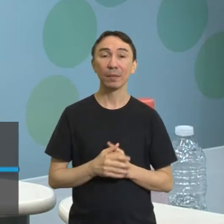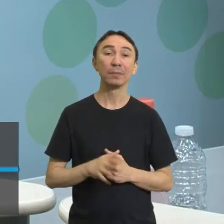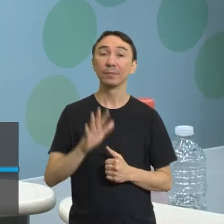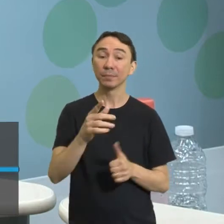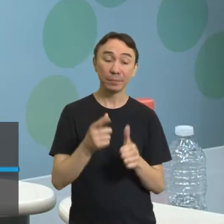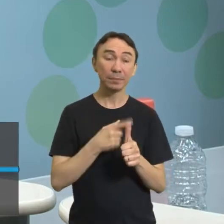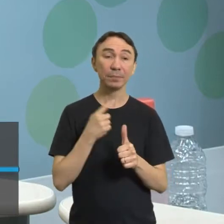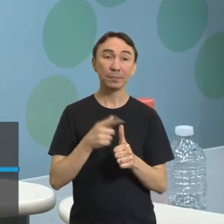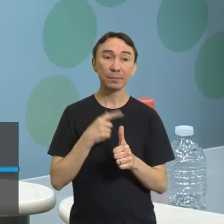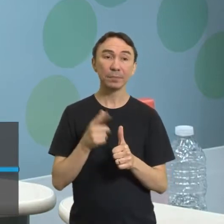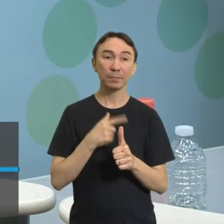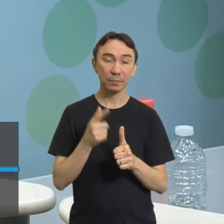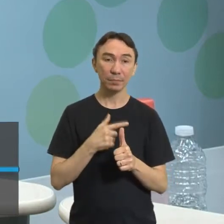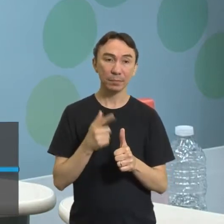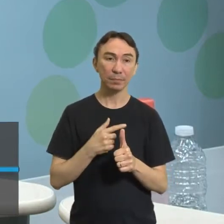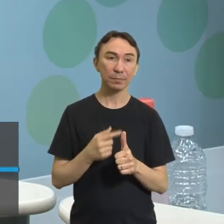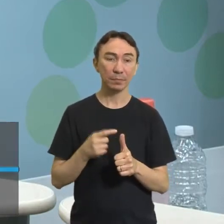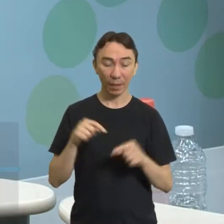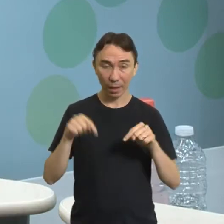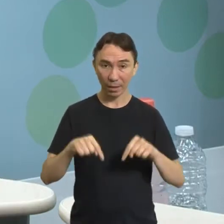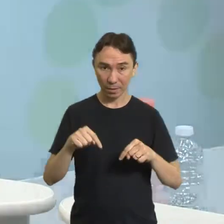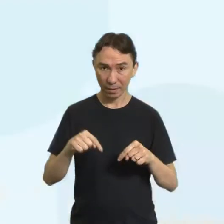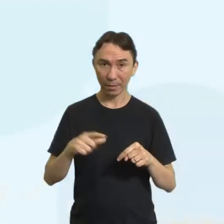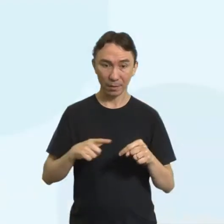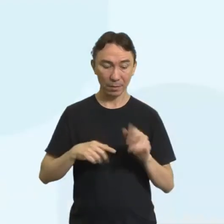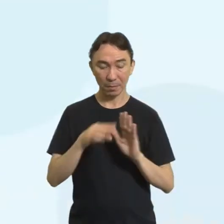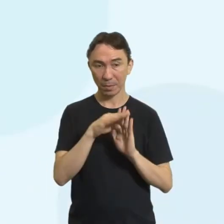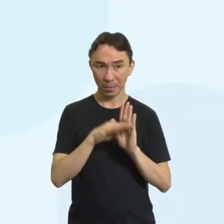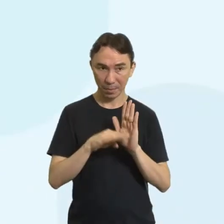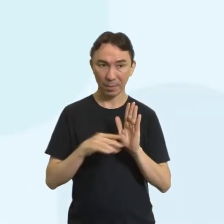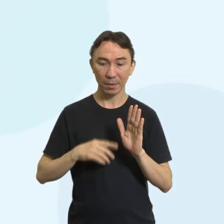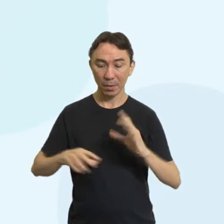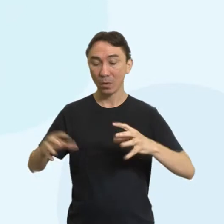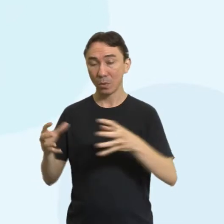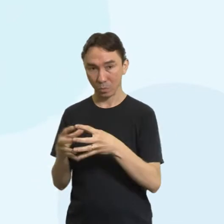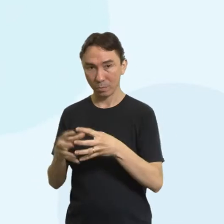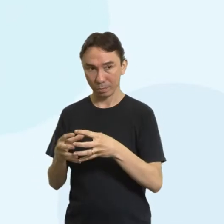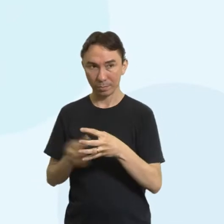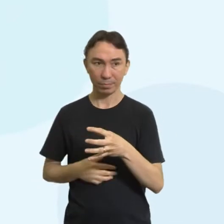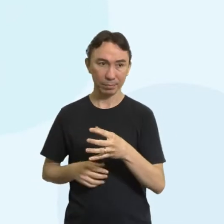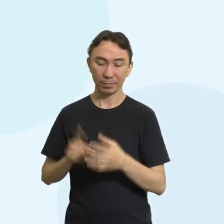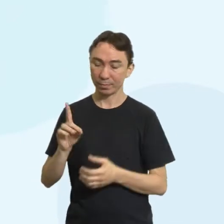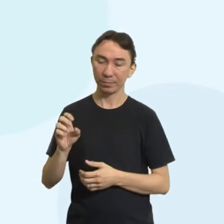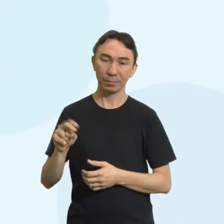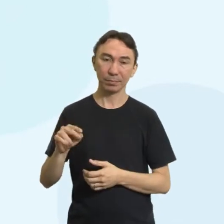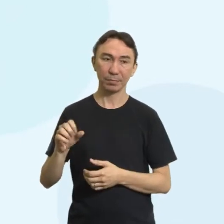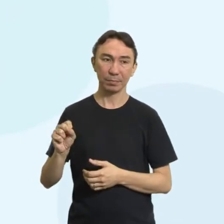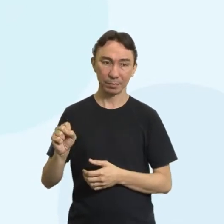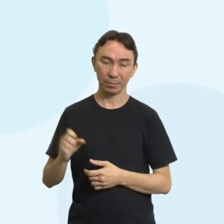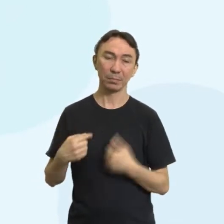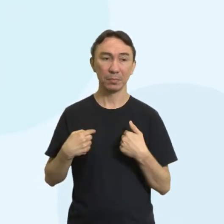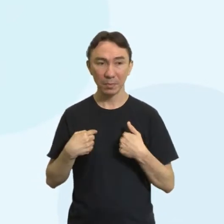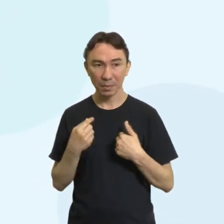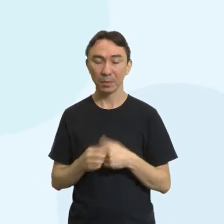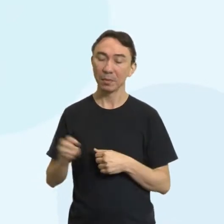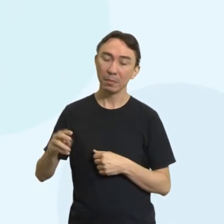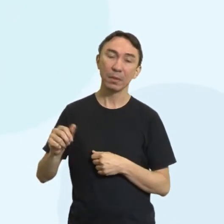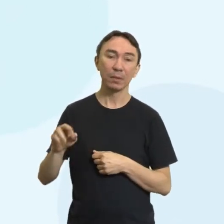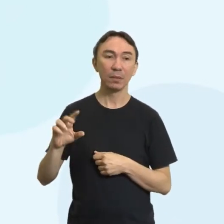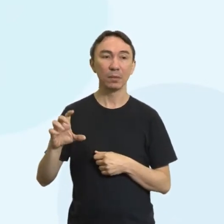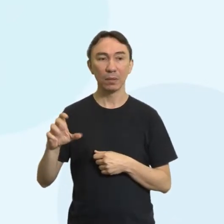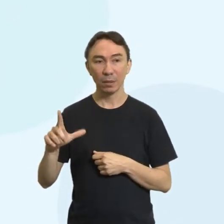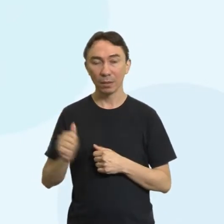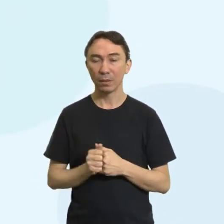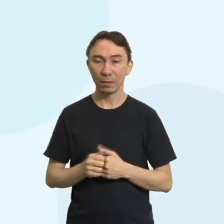de apresentar os elaboradores desta pauta. Então, a professora Denise, eu, professor Marcelo, professora